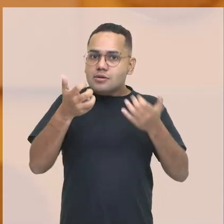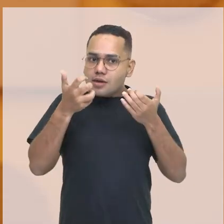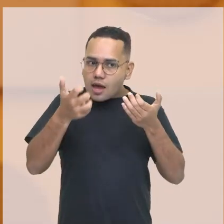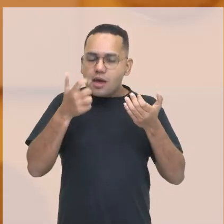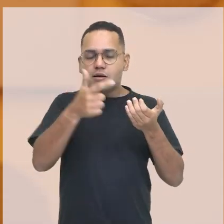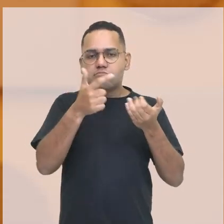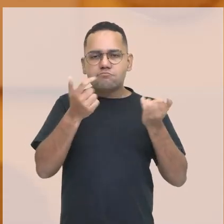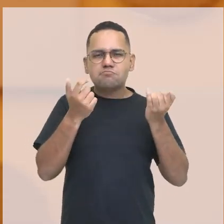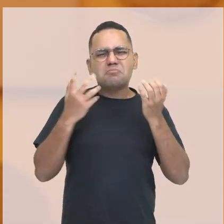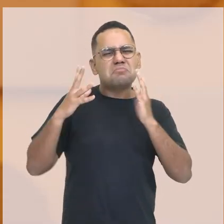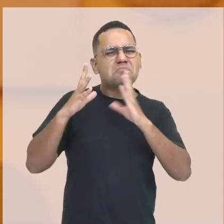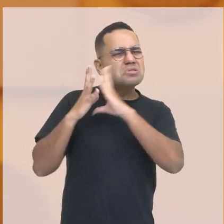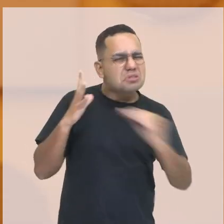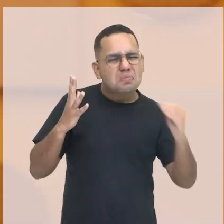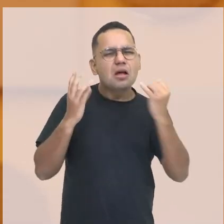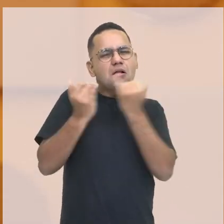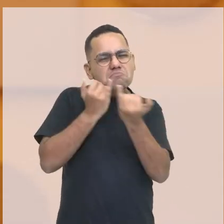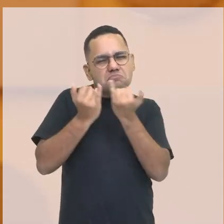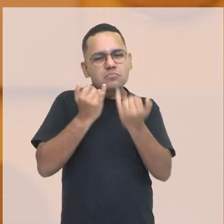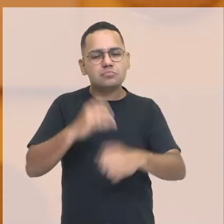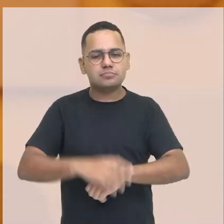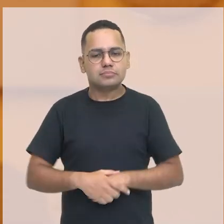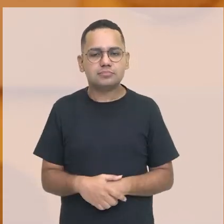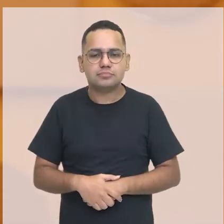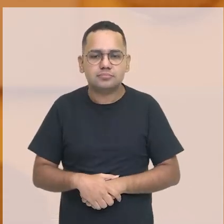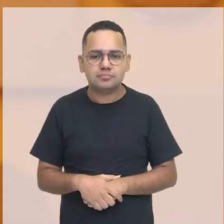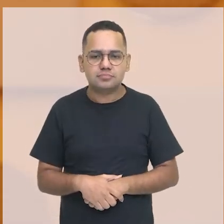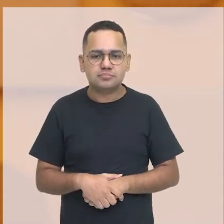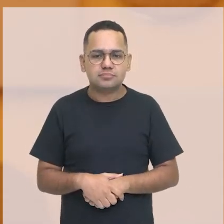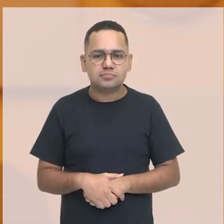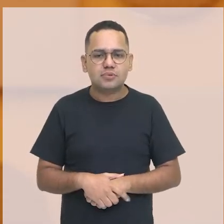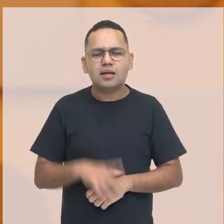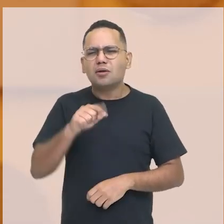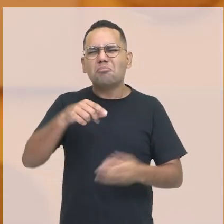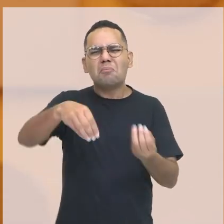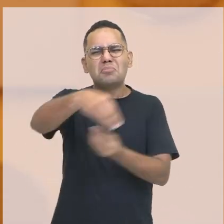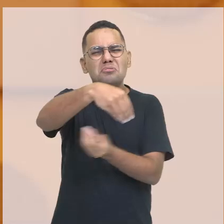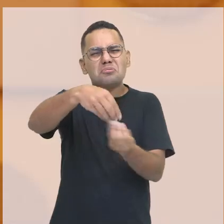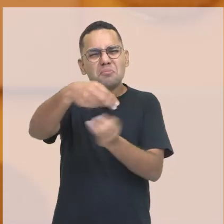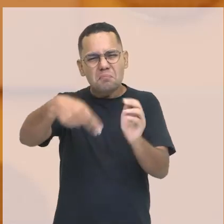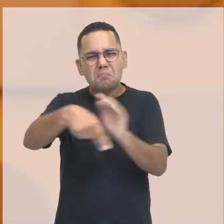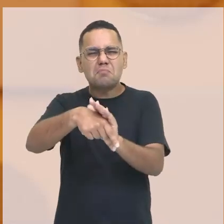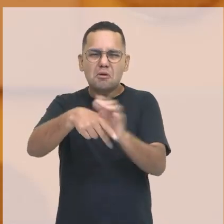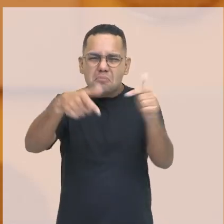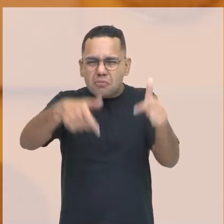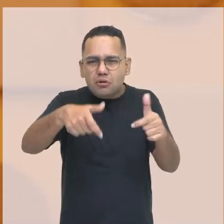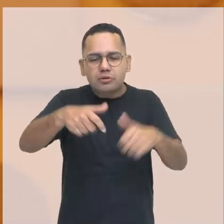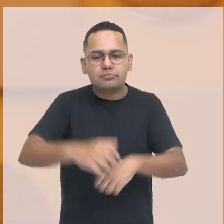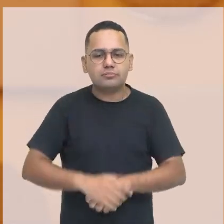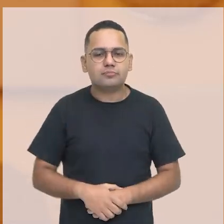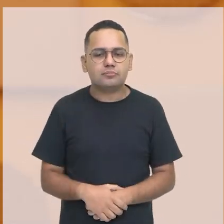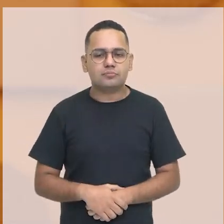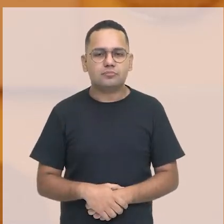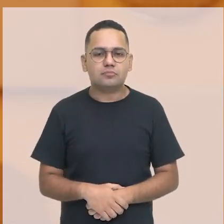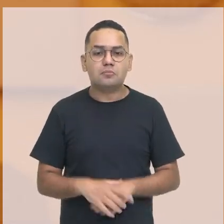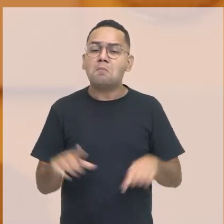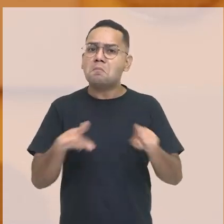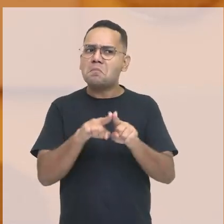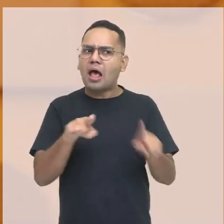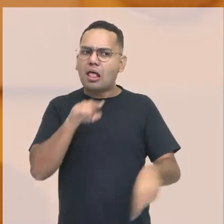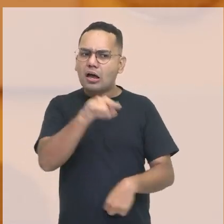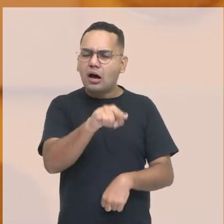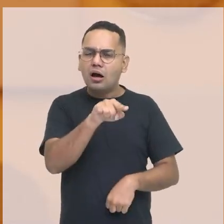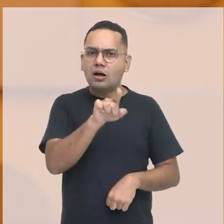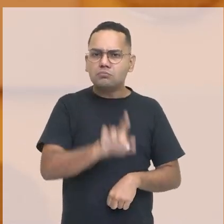regime totalitário. Digamos que um regime totalitário à brasileira, tá, gente? E ele queria ser, a